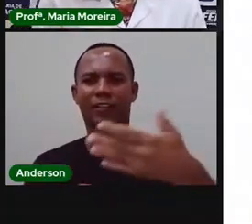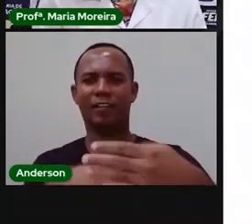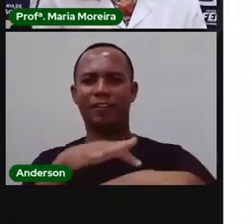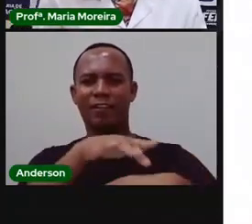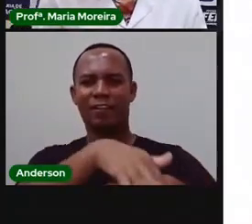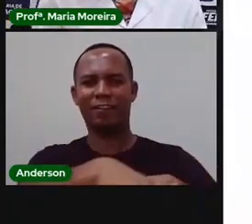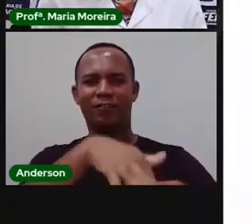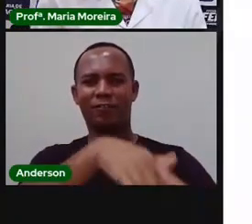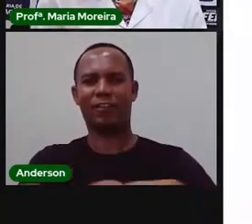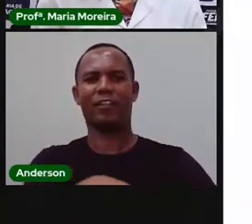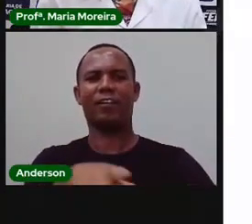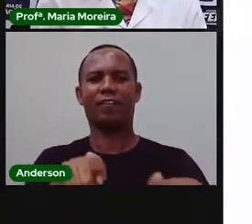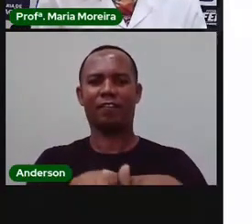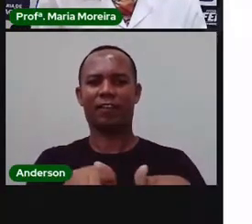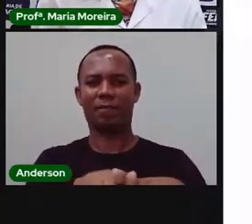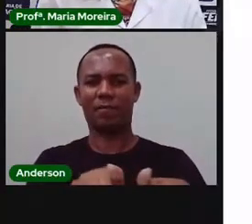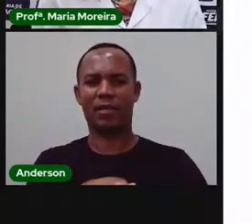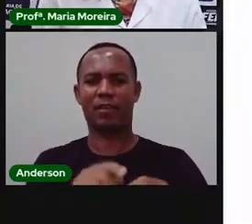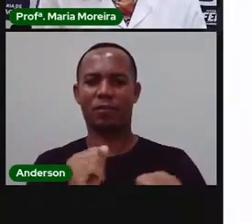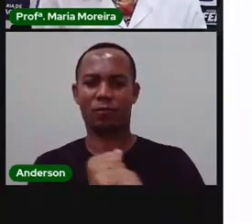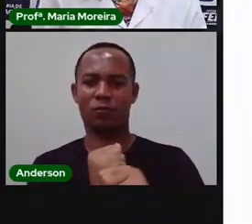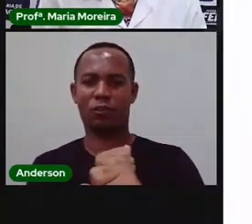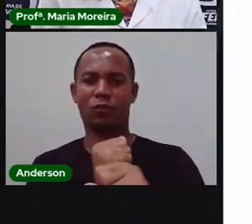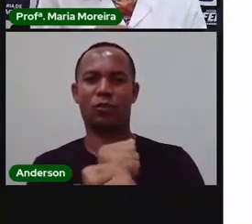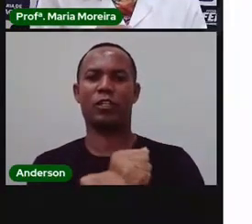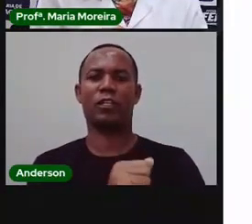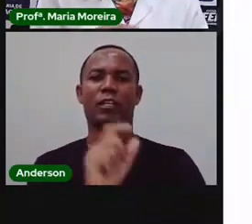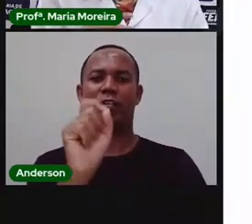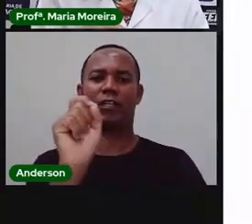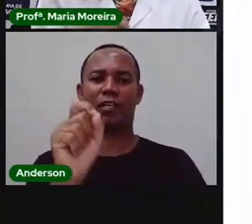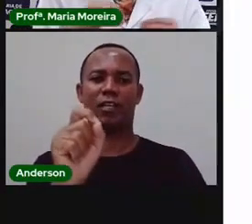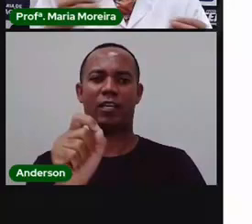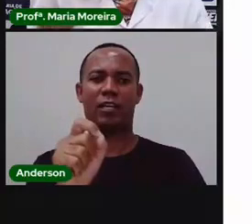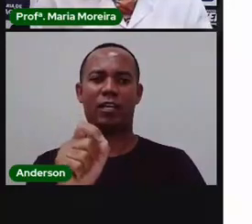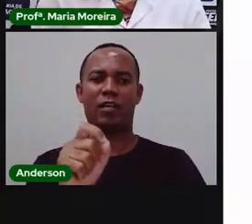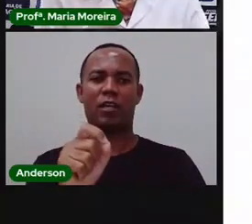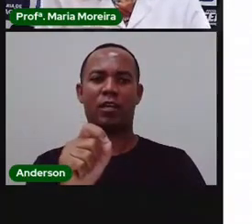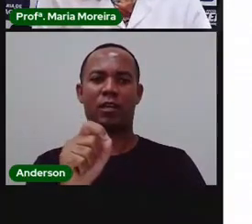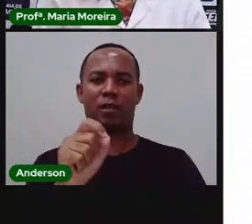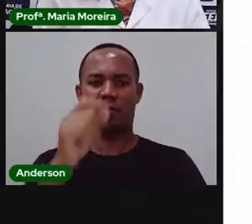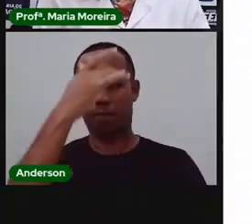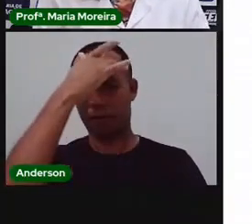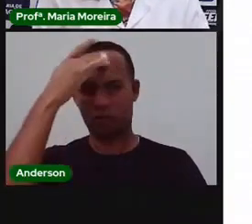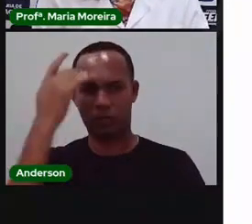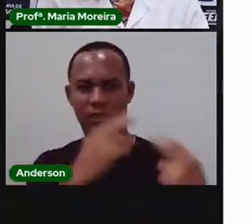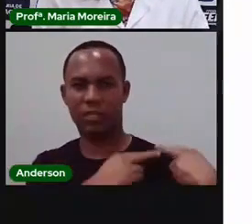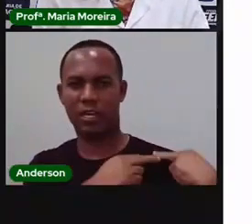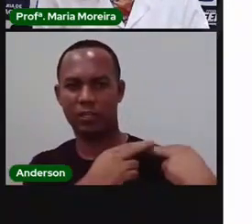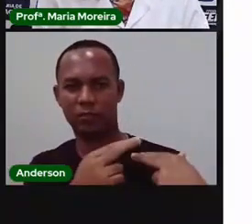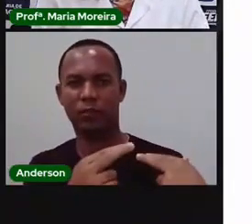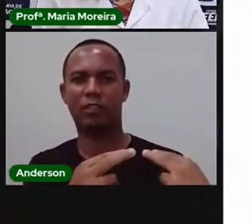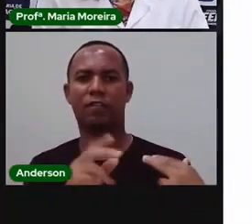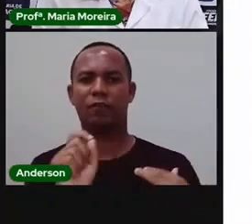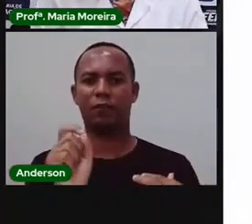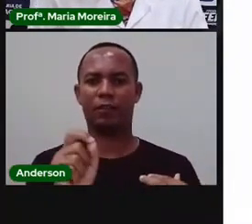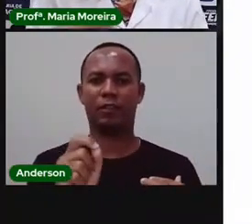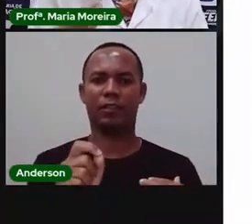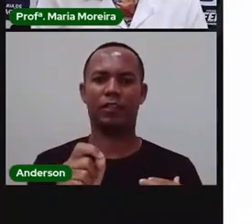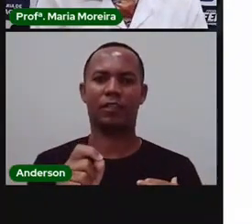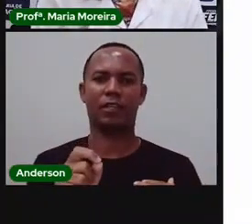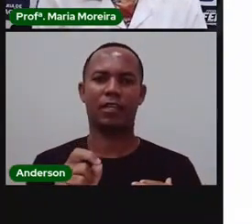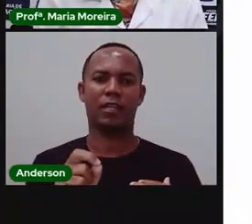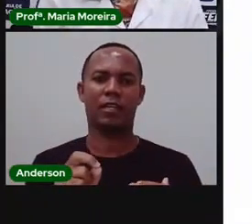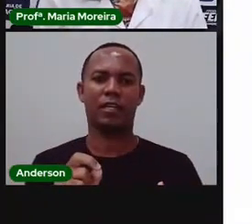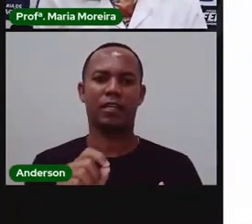Feira de Santana, ela foi construída pela freguesia, que era o nome dado a esses pequenos locais,